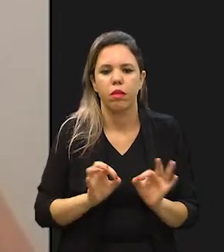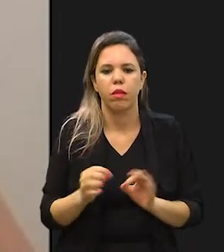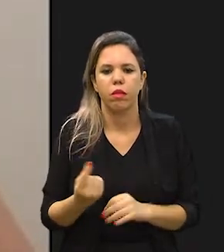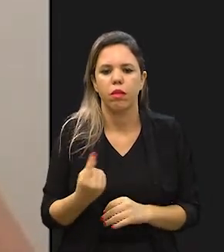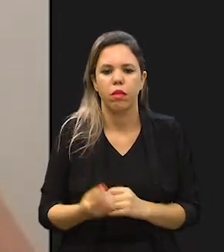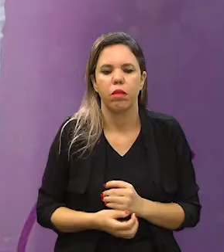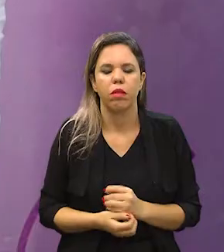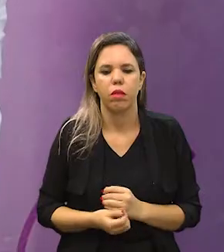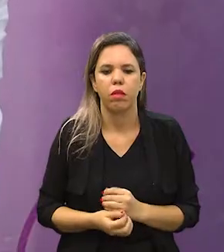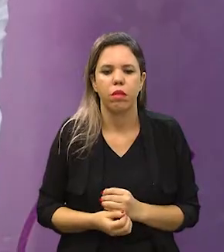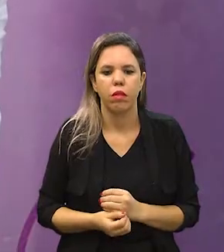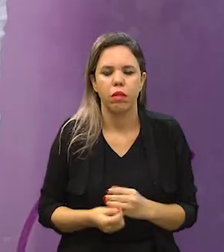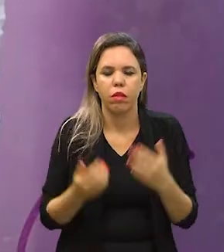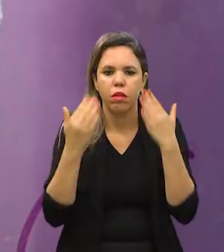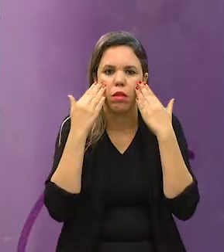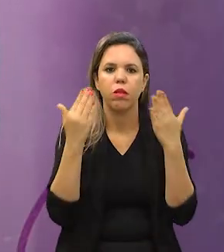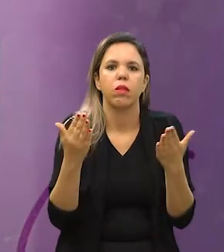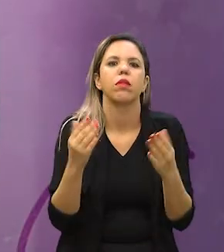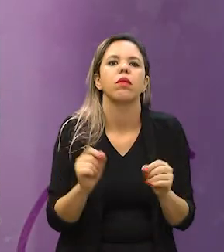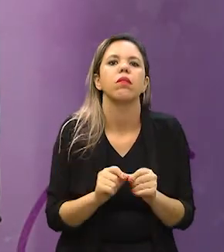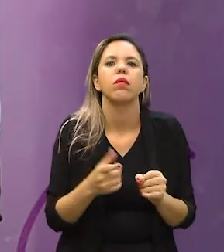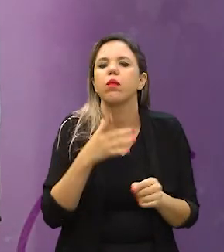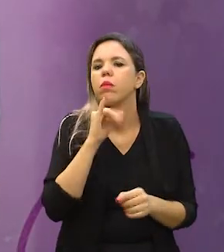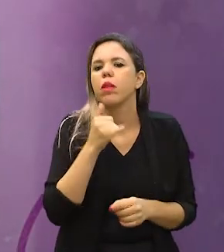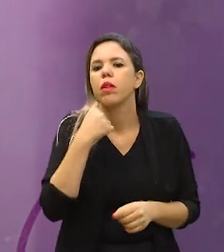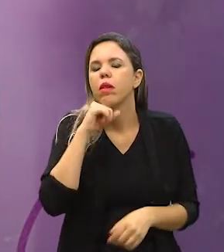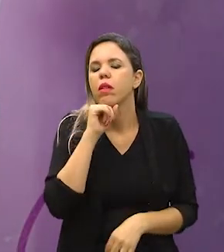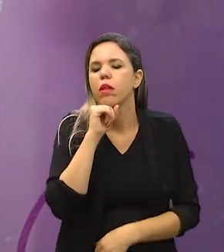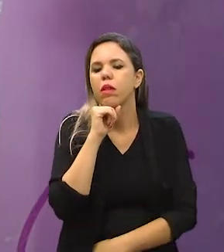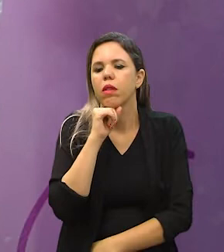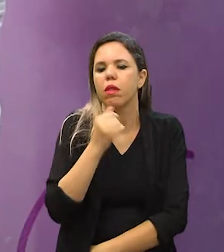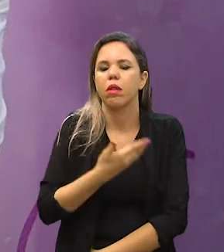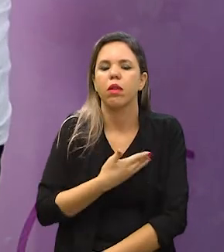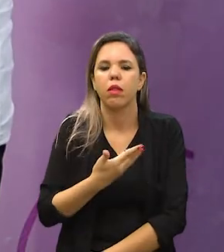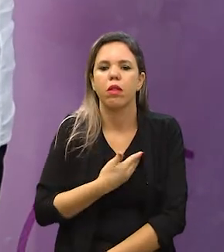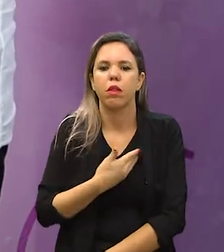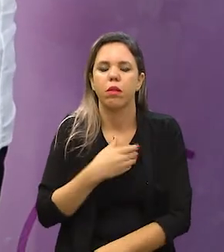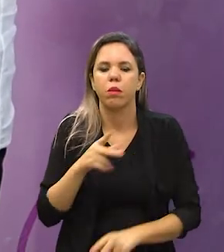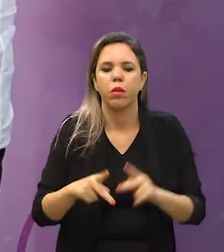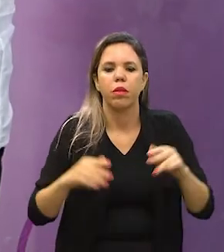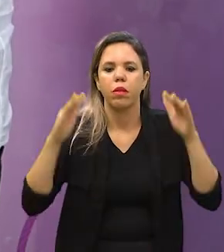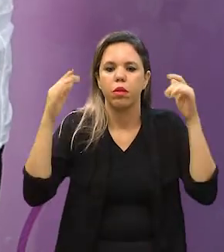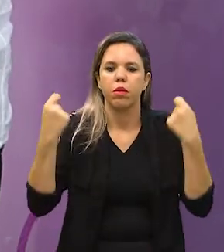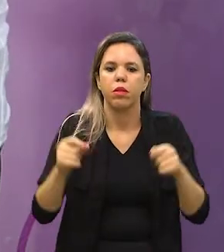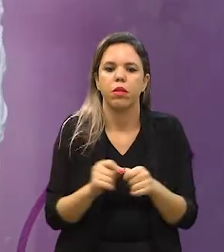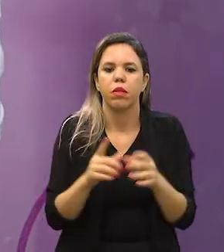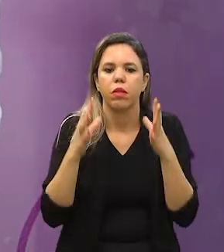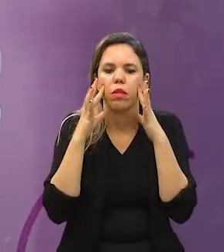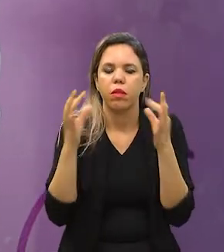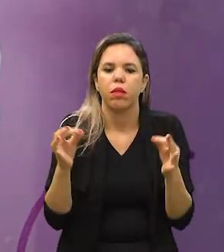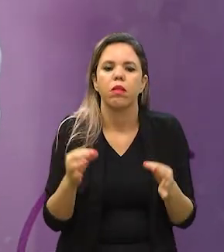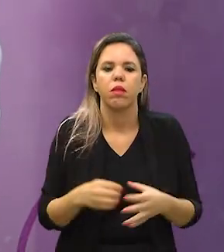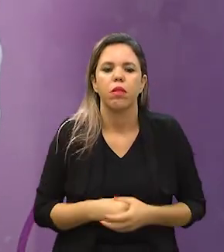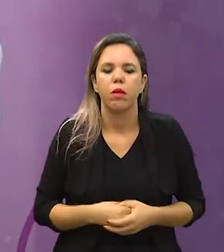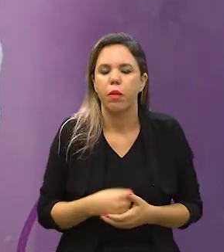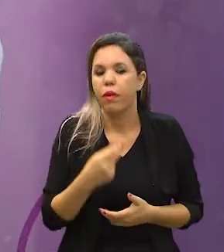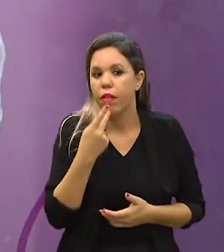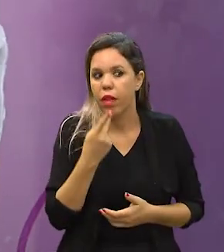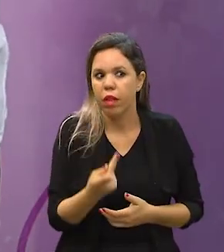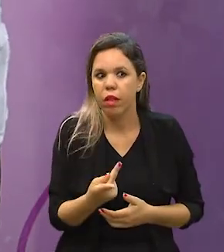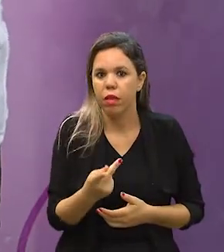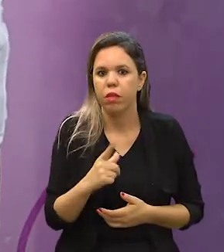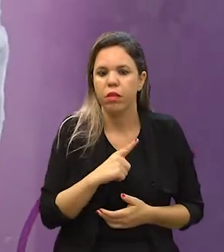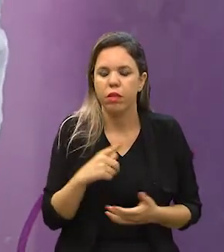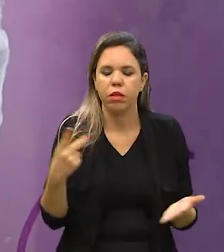regulação sozinha. E diante disso, o que que o pai, a mãe ou o amigo daquele adulto precisa prestar atenção para falar: opa,